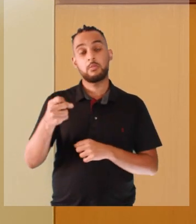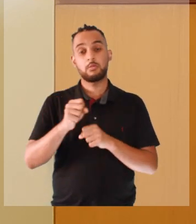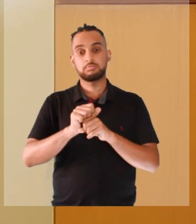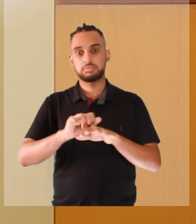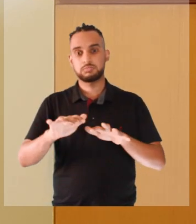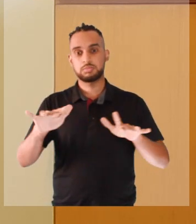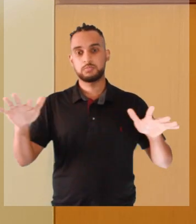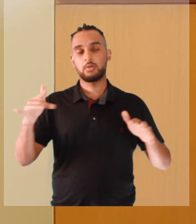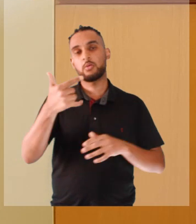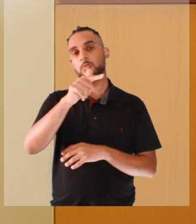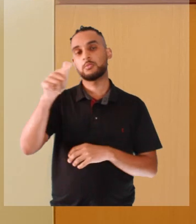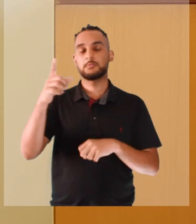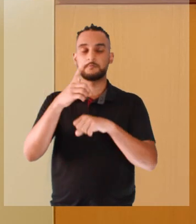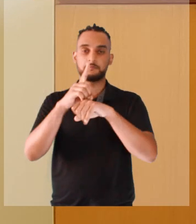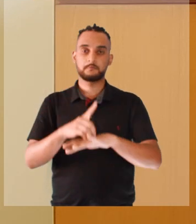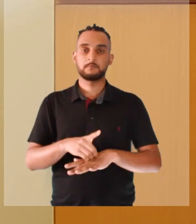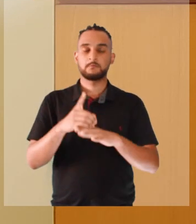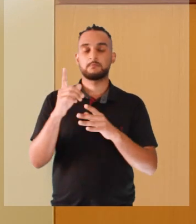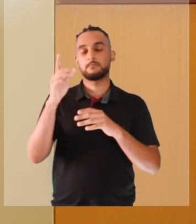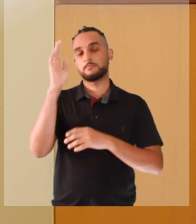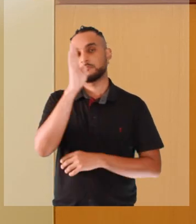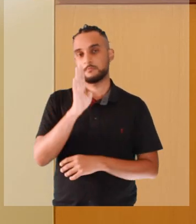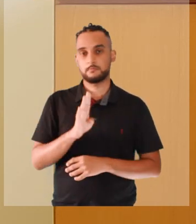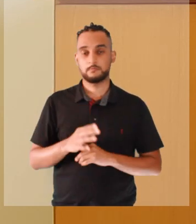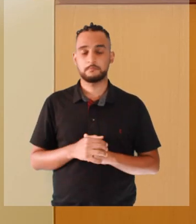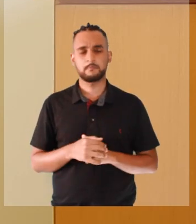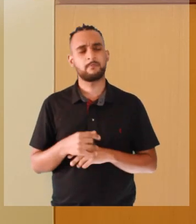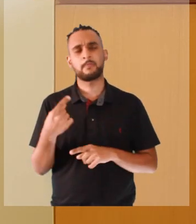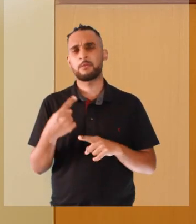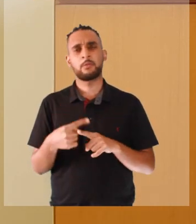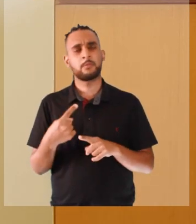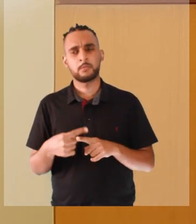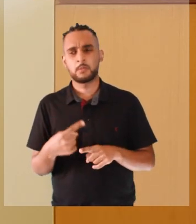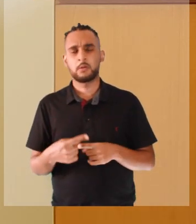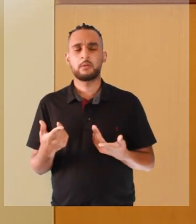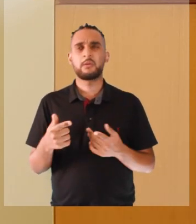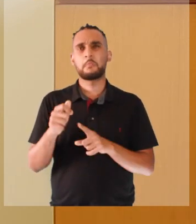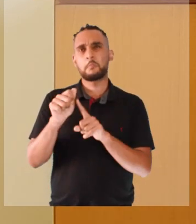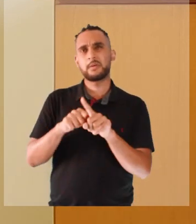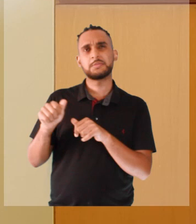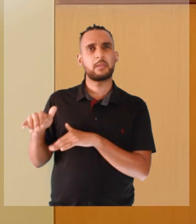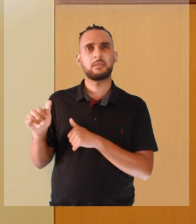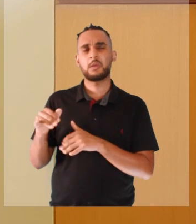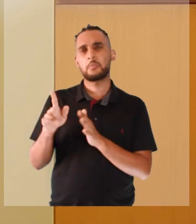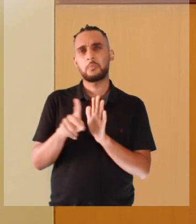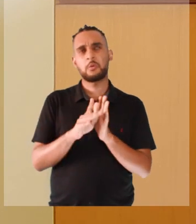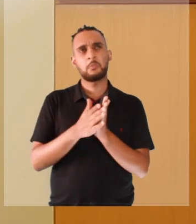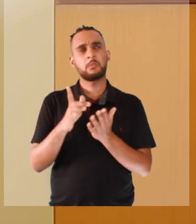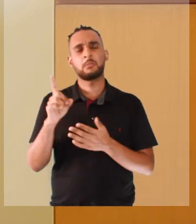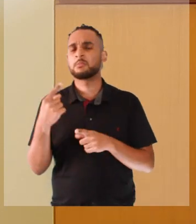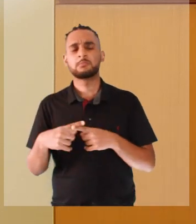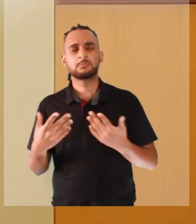Brasil. Começou em Belo Horizonte e se espalhou para todas as dioceses do